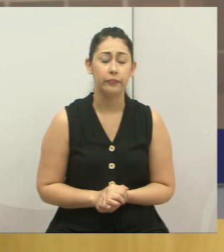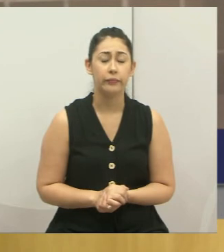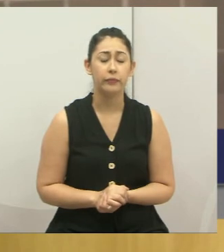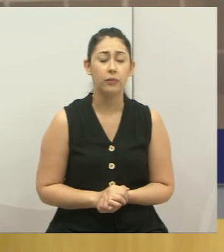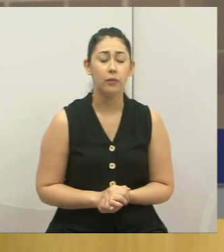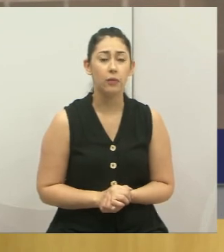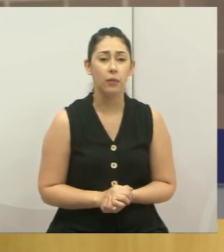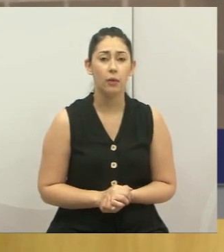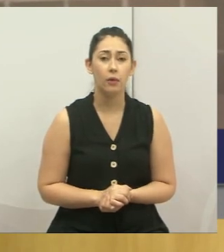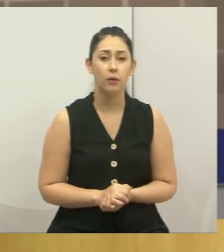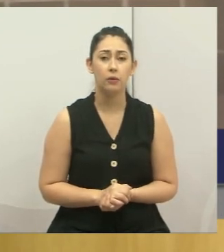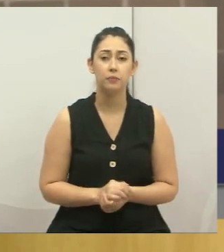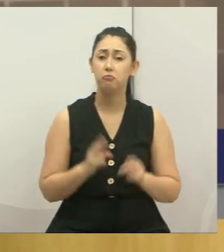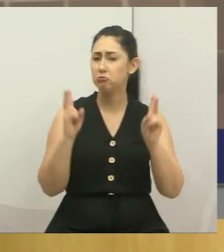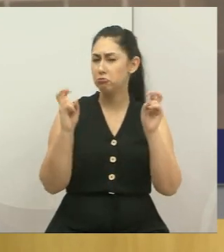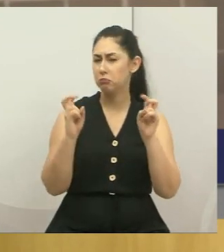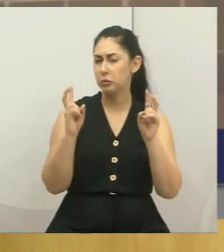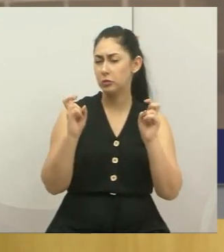colocação,